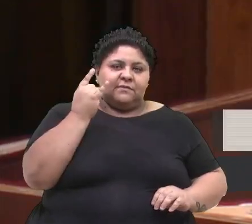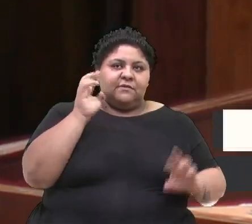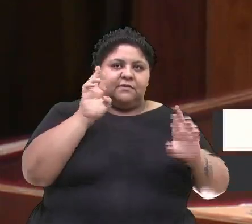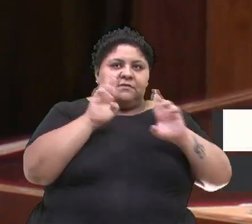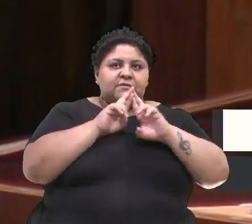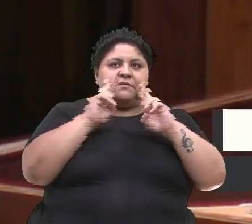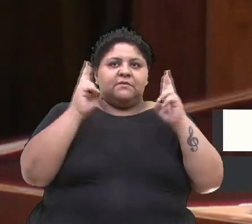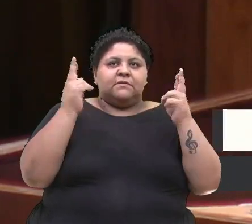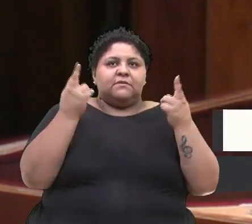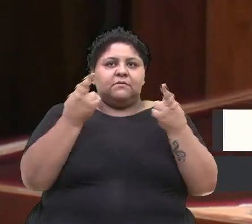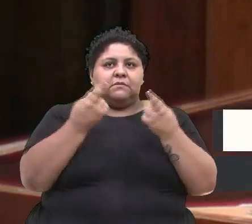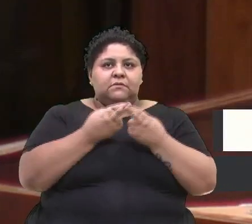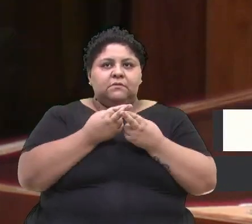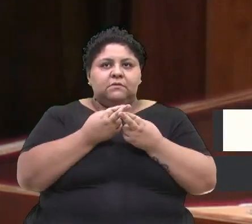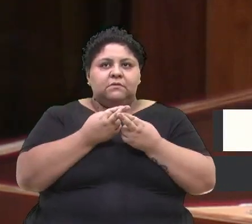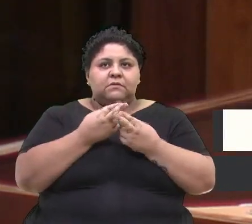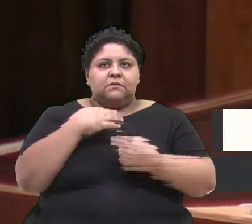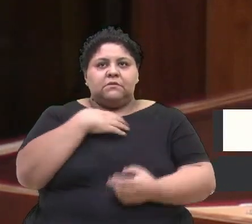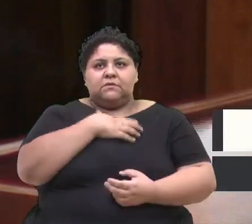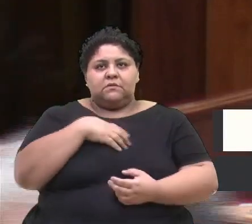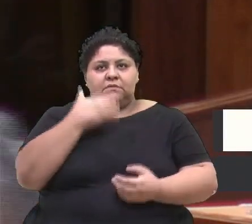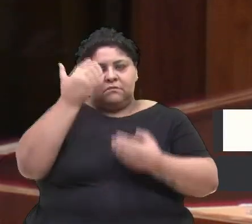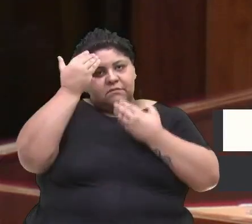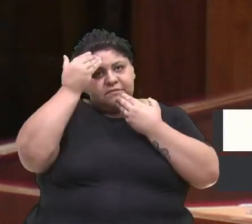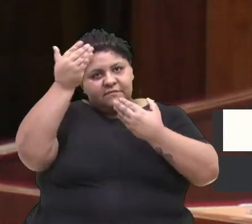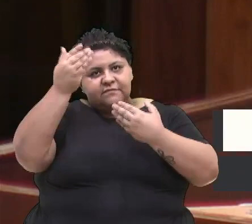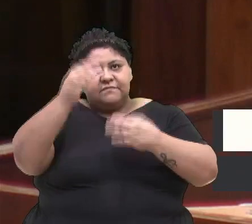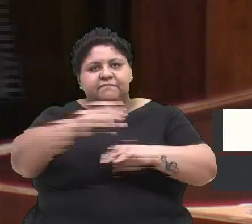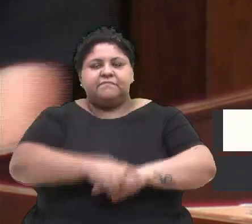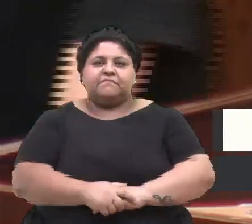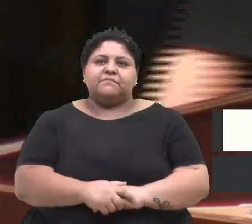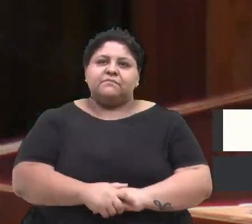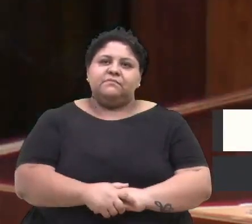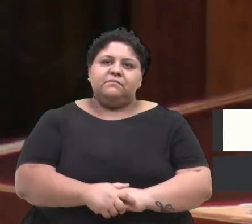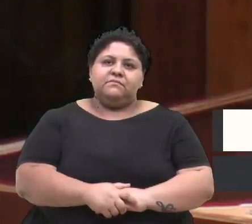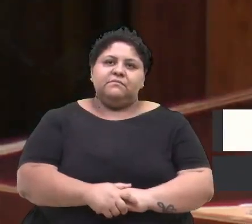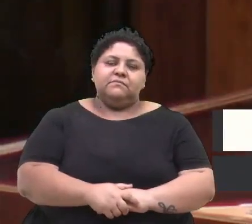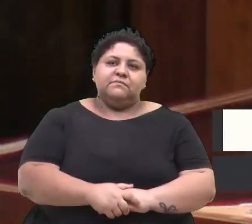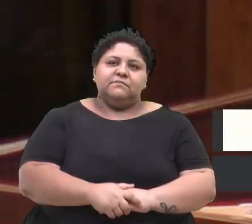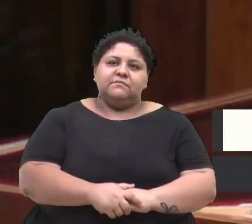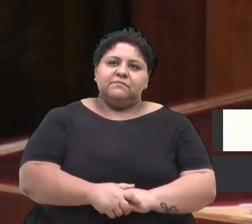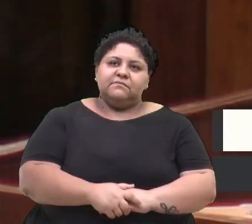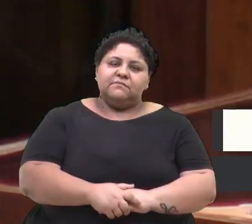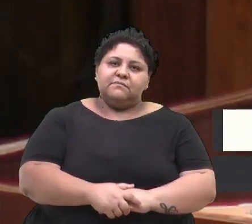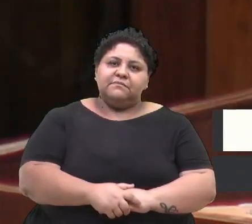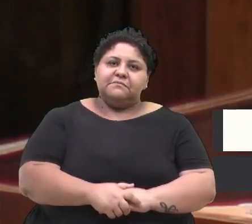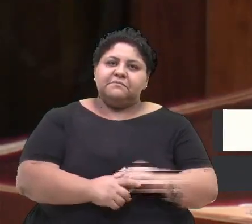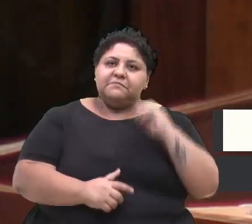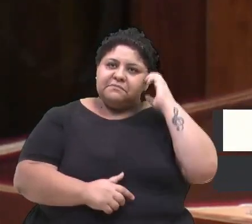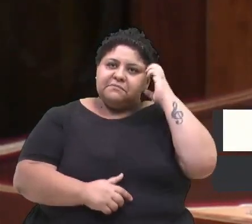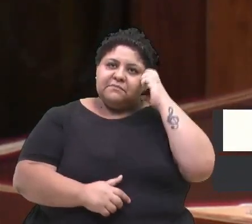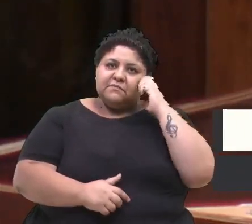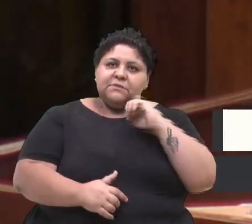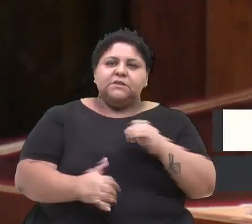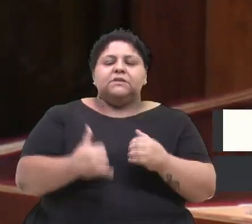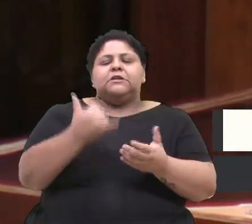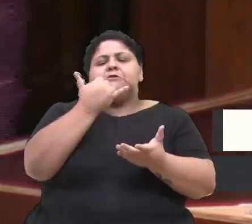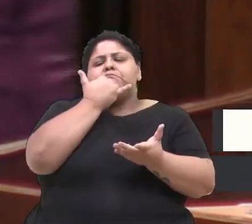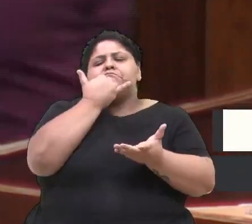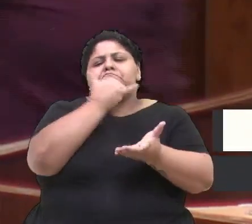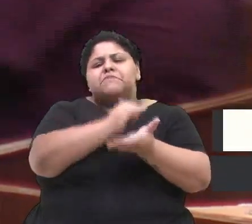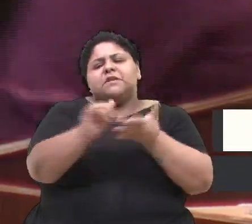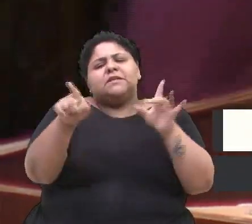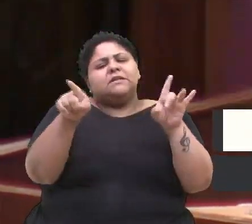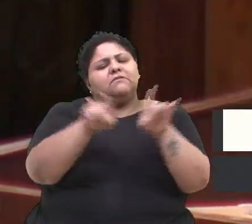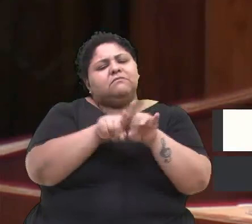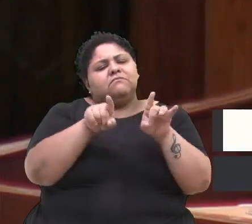sessão, numa forma de agradecimento, numa forma de perdão, por muitas vezes